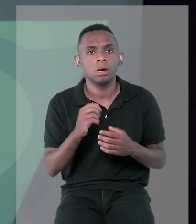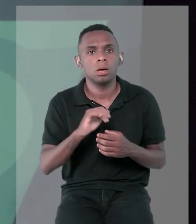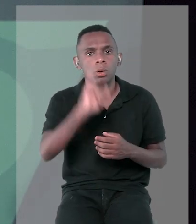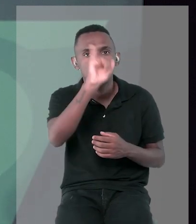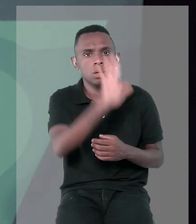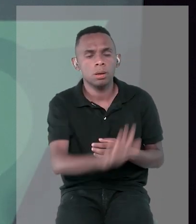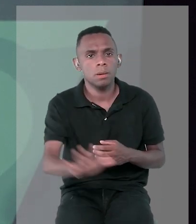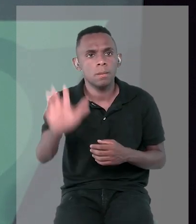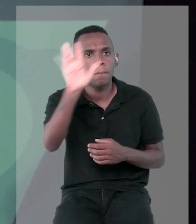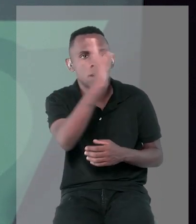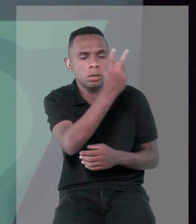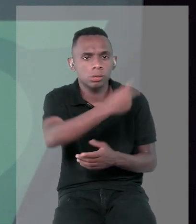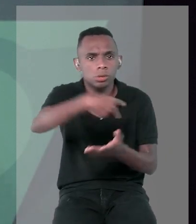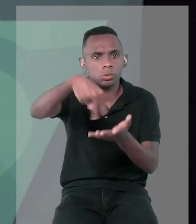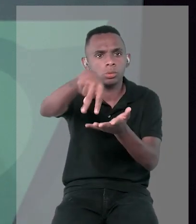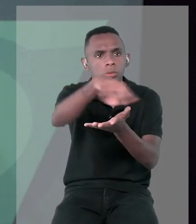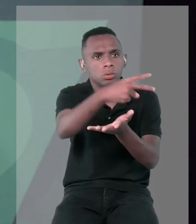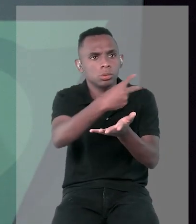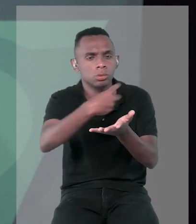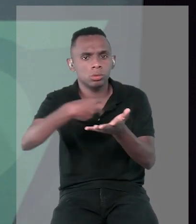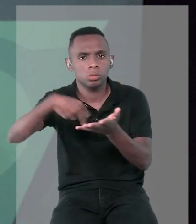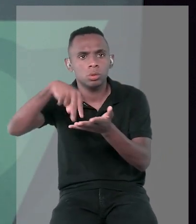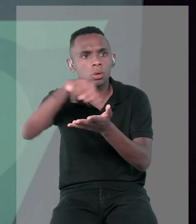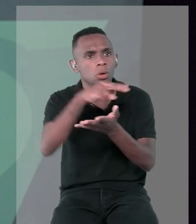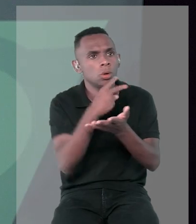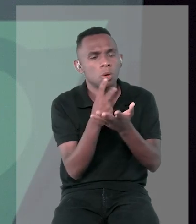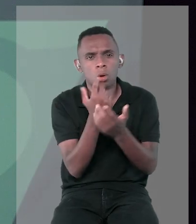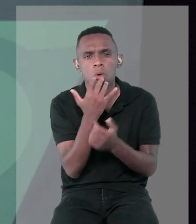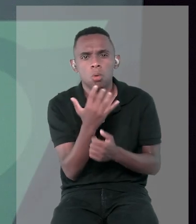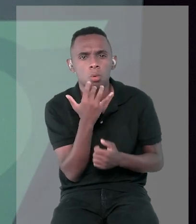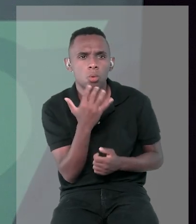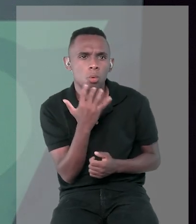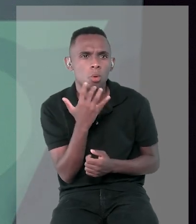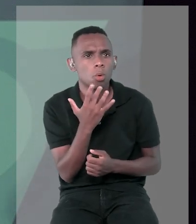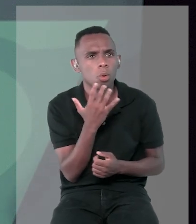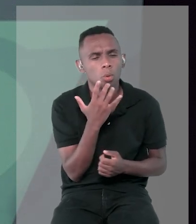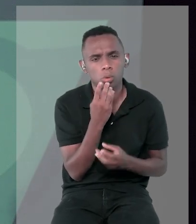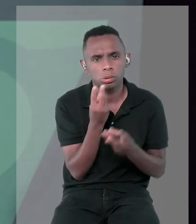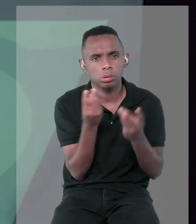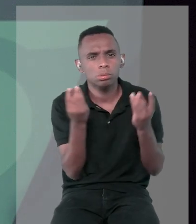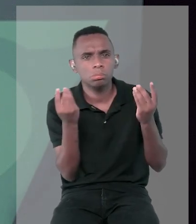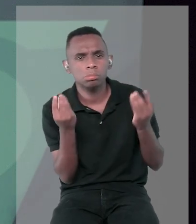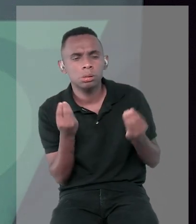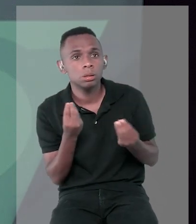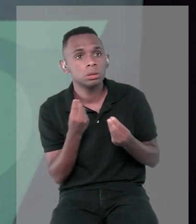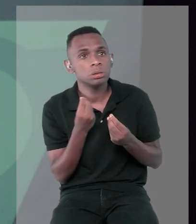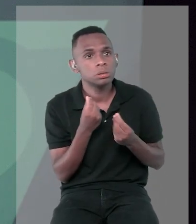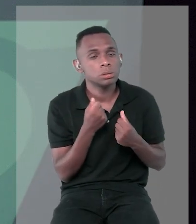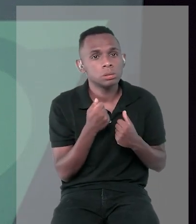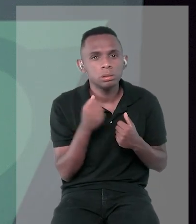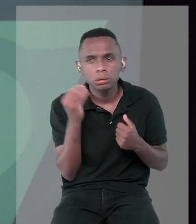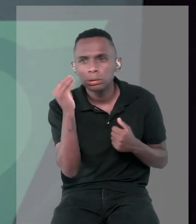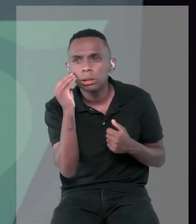uma imagem dançando, ondulada, com cores, né, de pastéis, e